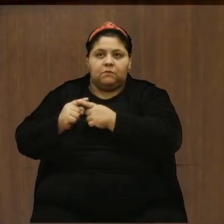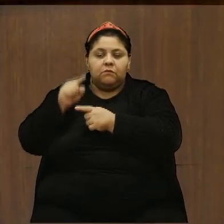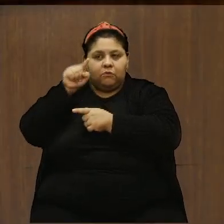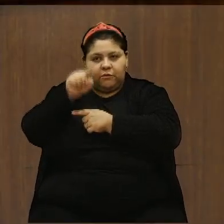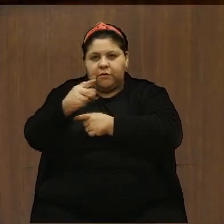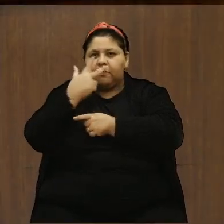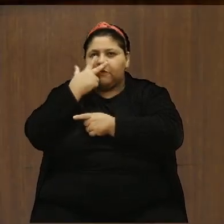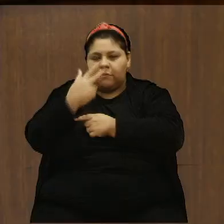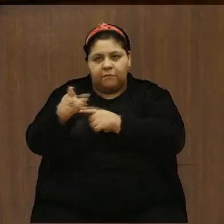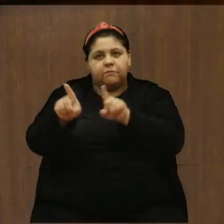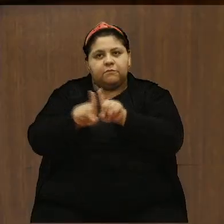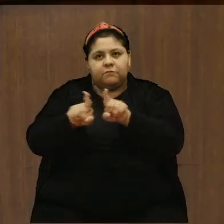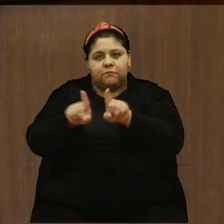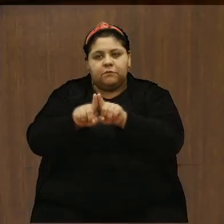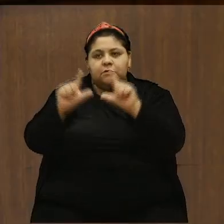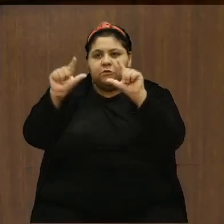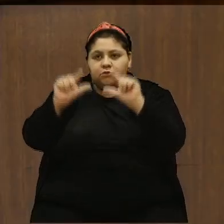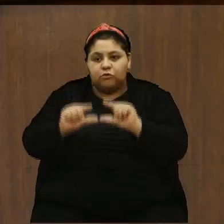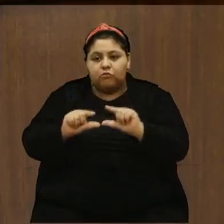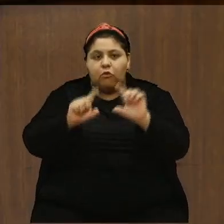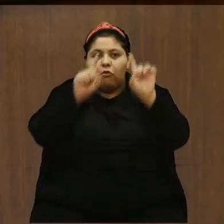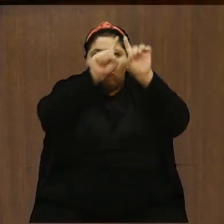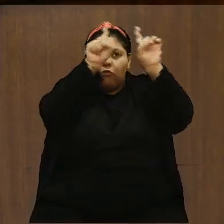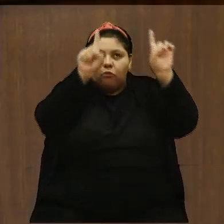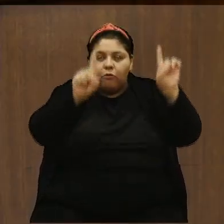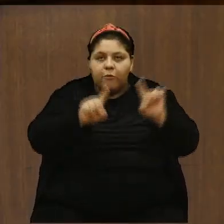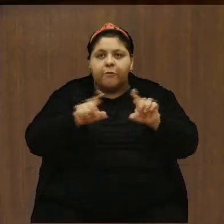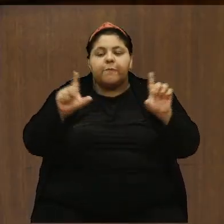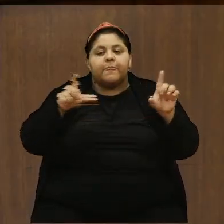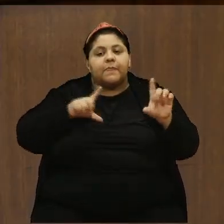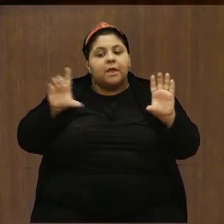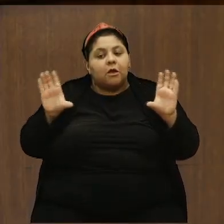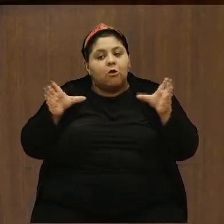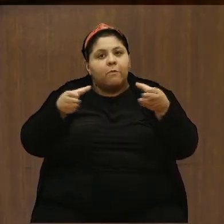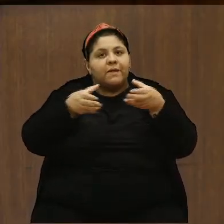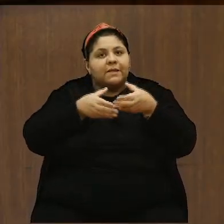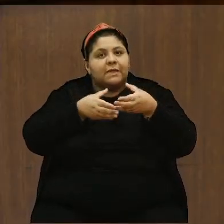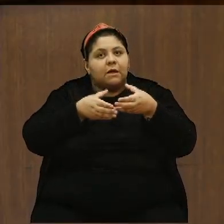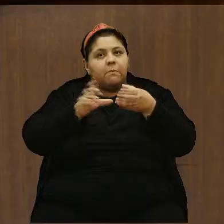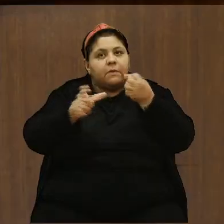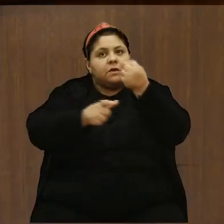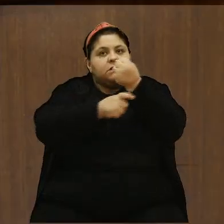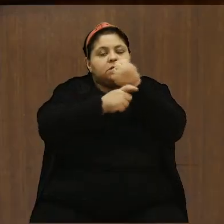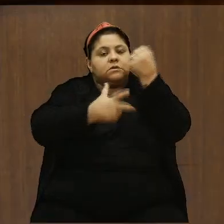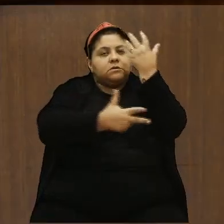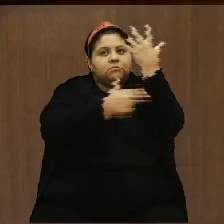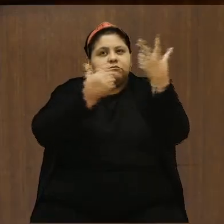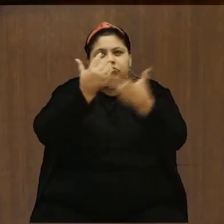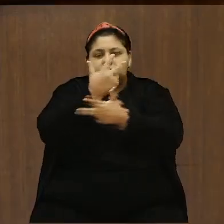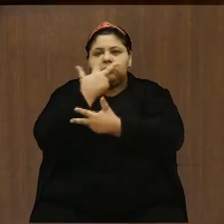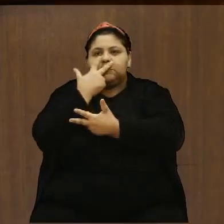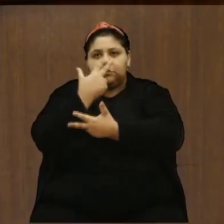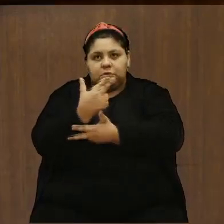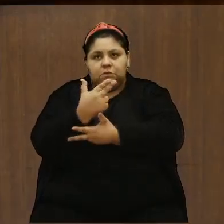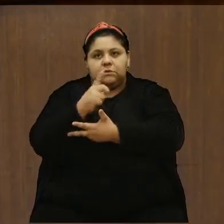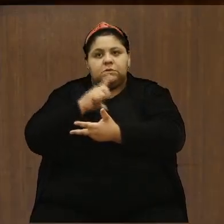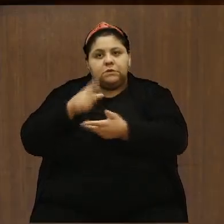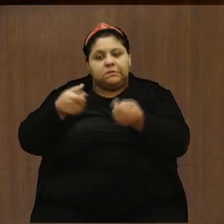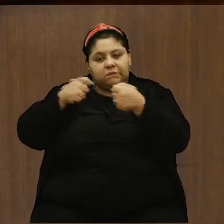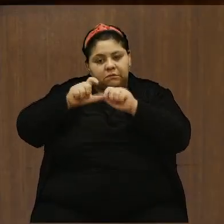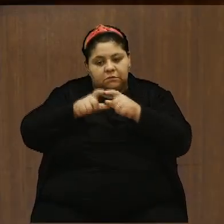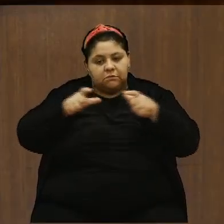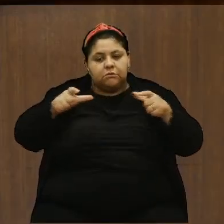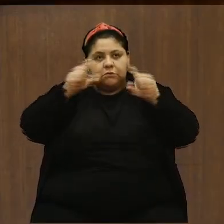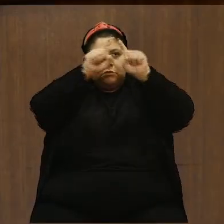deve escutar também, que são poucas equipes. Então, a gente tem que aumentar as equipes para garantir a poda. Então, vou no mesmo linha da senhora, entendo que há necessidade de aumentar